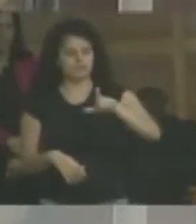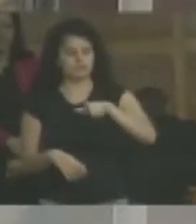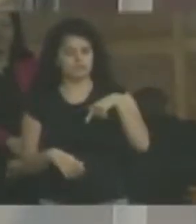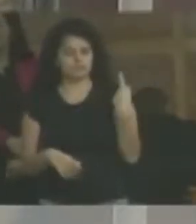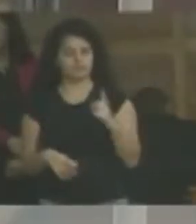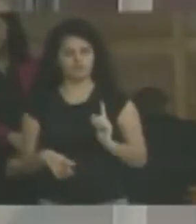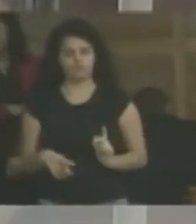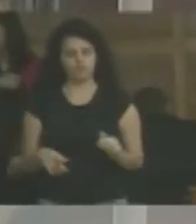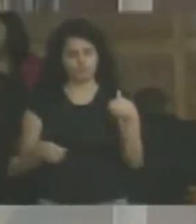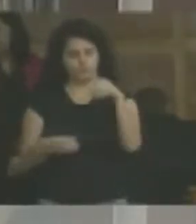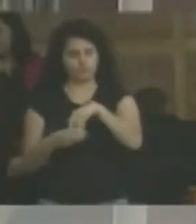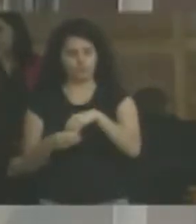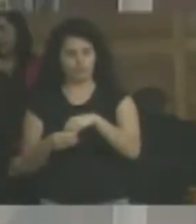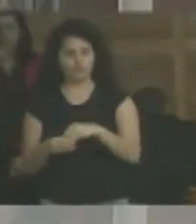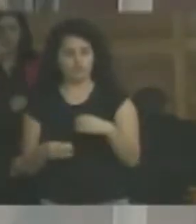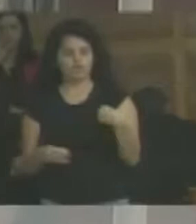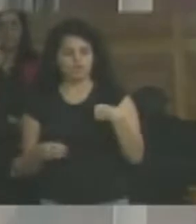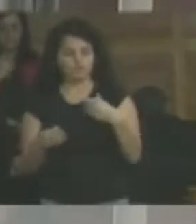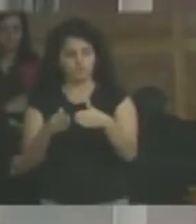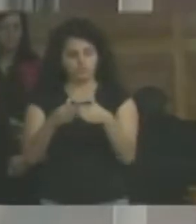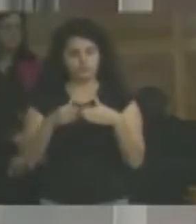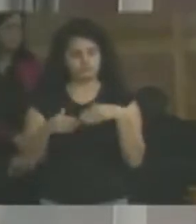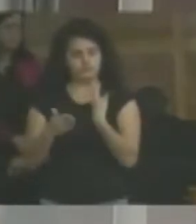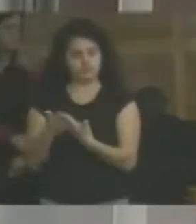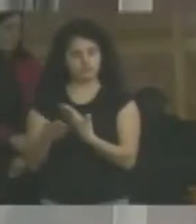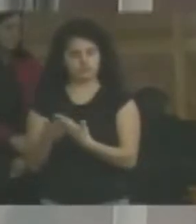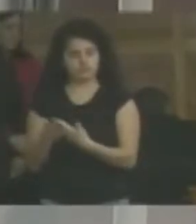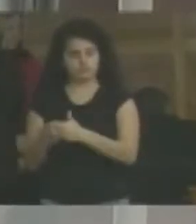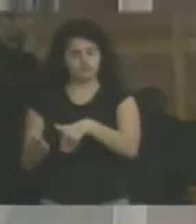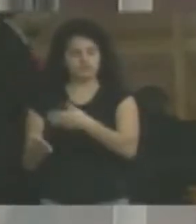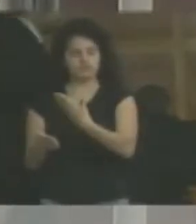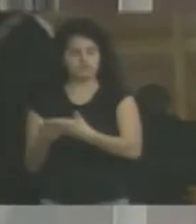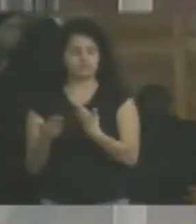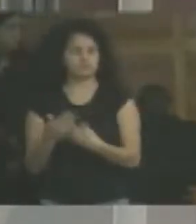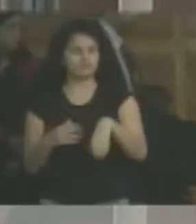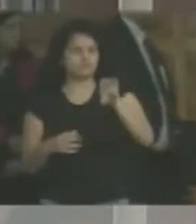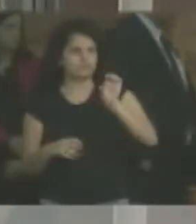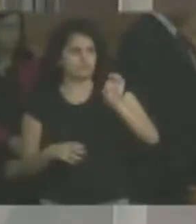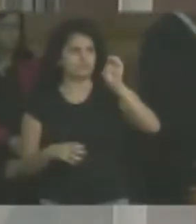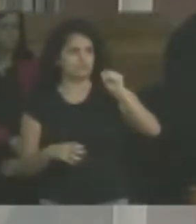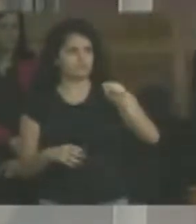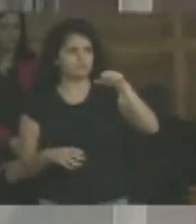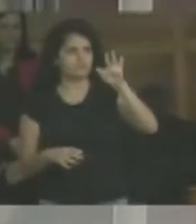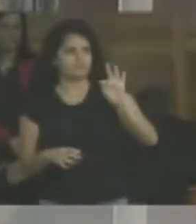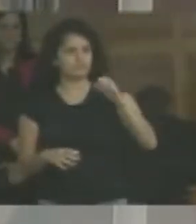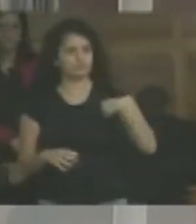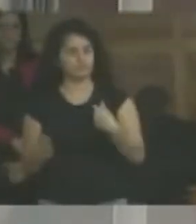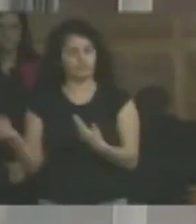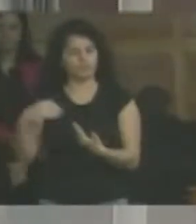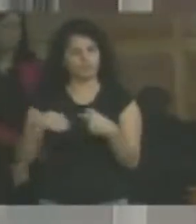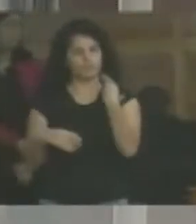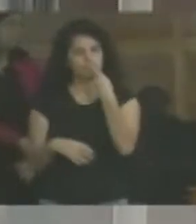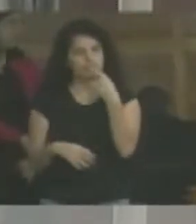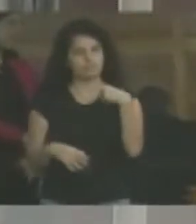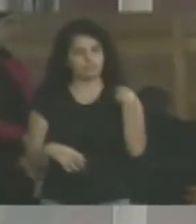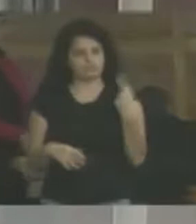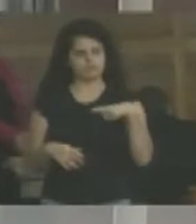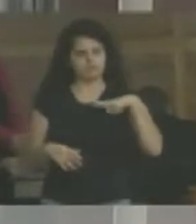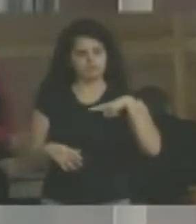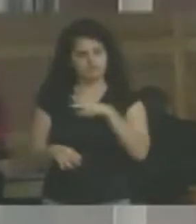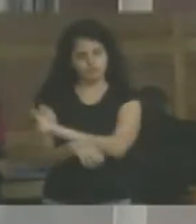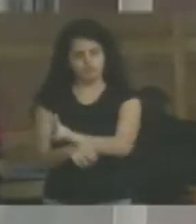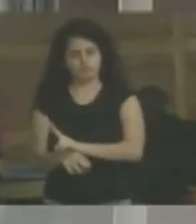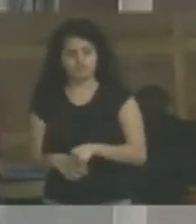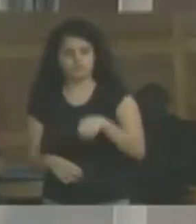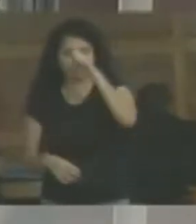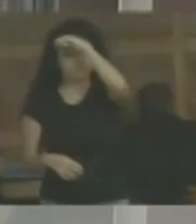nossa secretária Estela Salomão, que eu tenho o maior respeito por ela, como tenho respeito a todas as pessoas, que eu vou voltar a falar. Nós temos a Procuradoria do município. Se